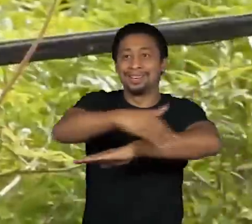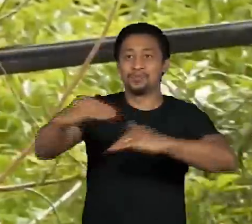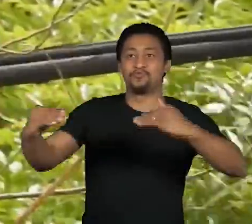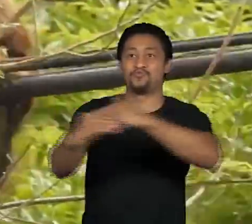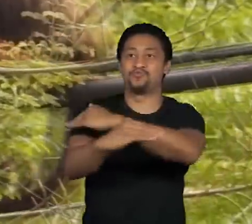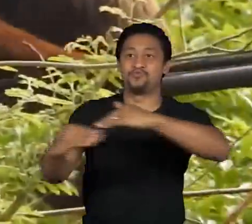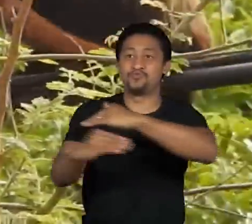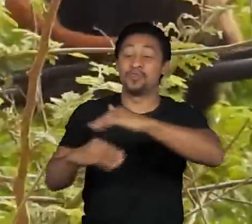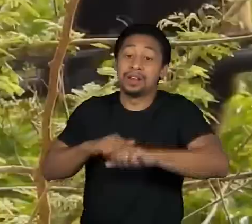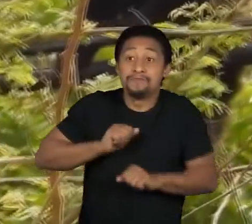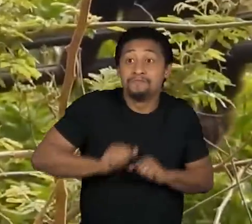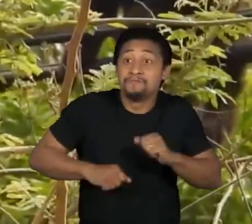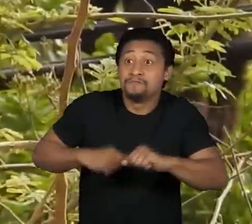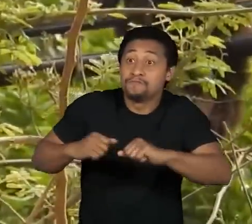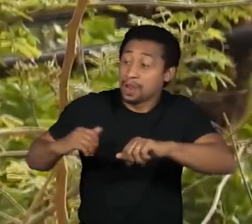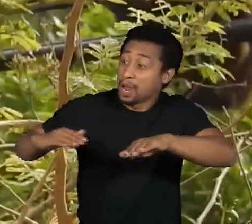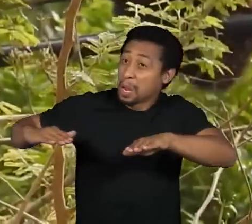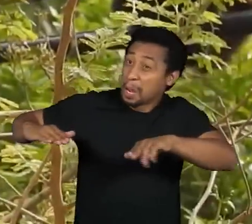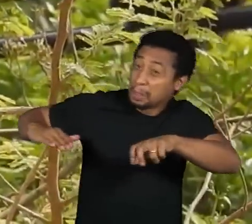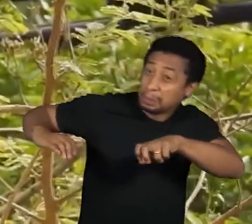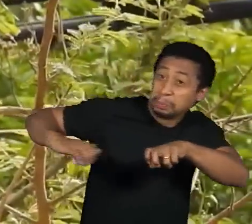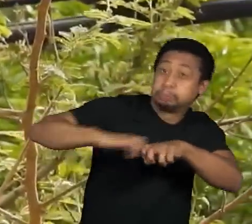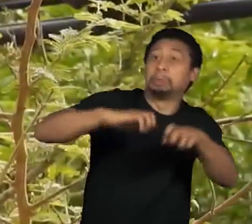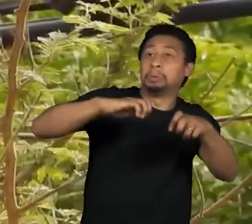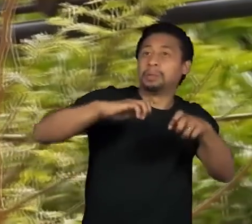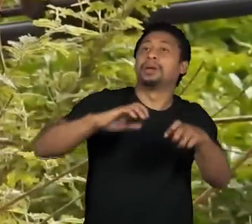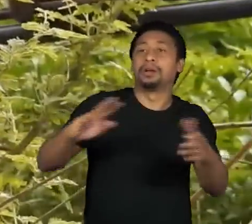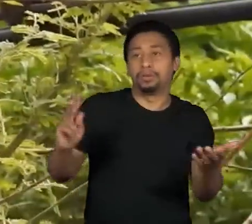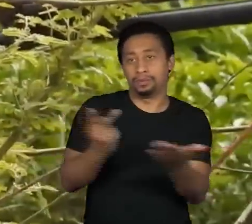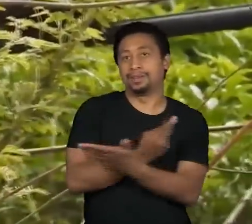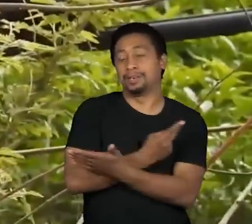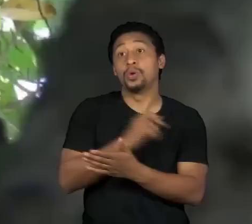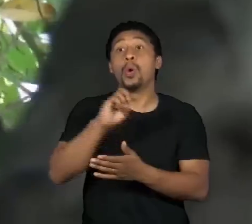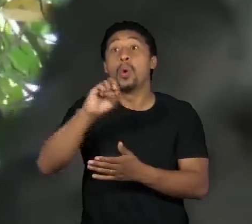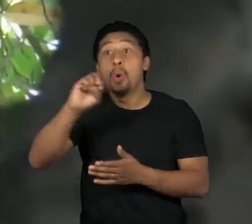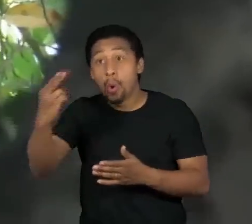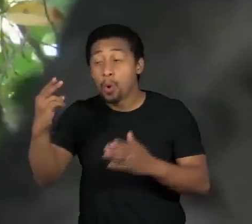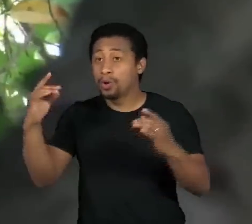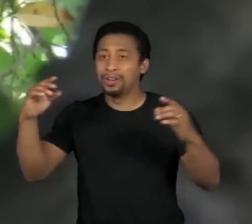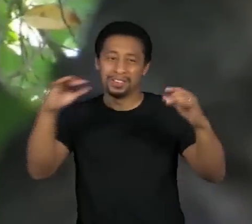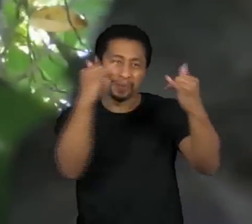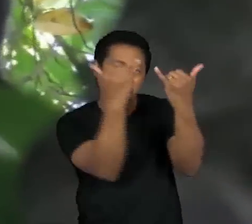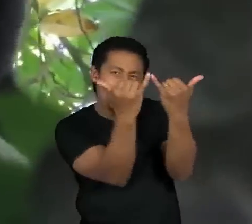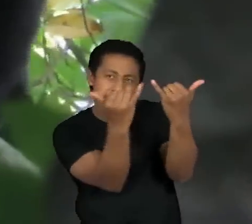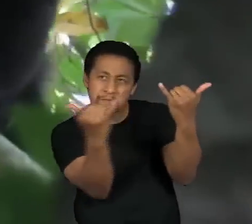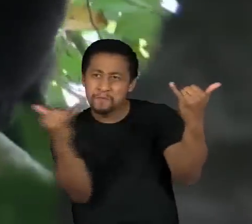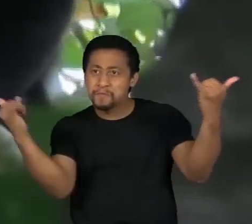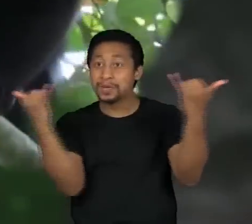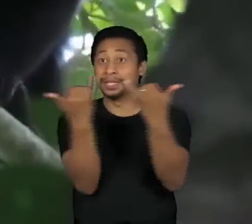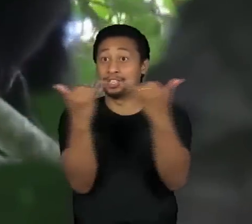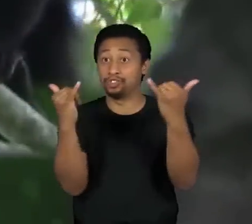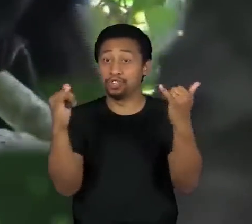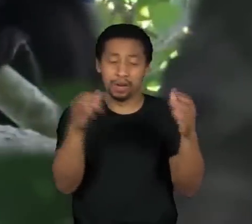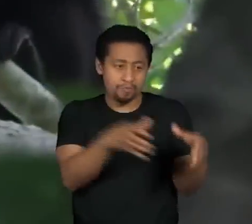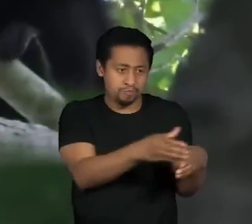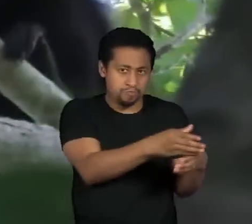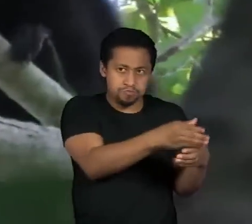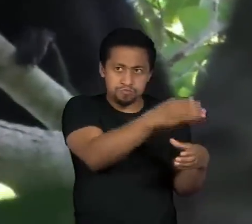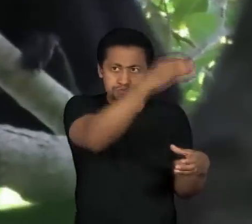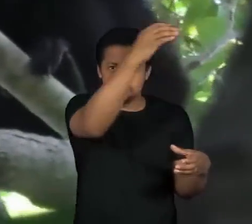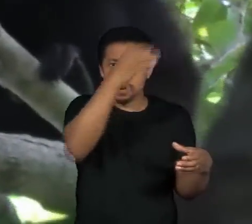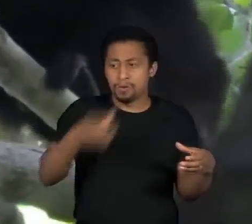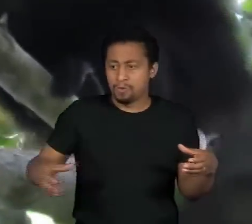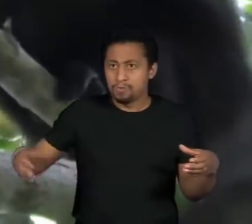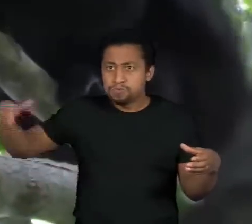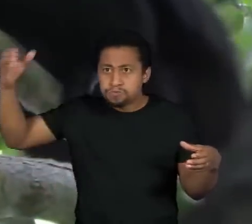animais domésticos ou eletrocutados pela rede de energia. Agora, com o apoio do Centro Nacional de Primatas